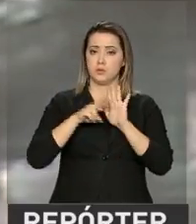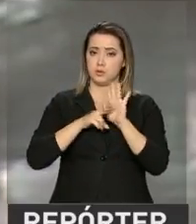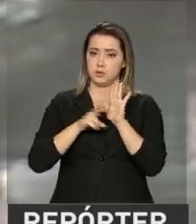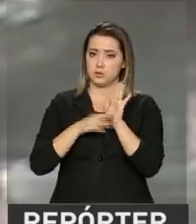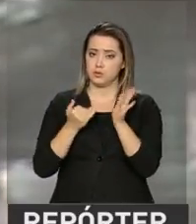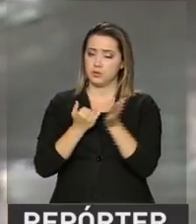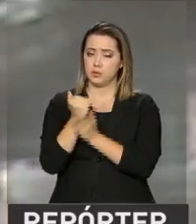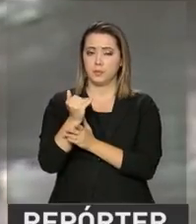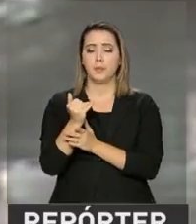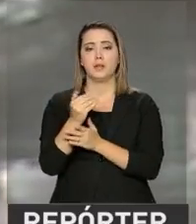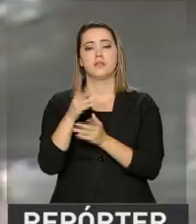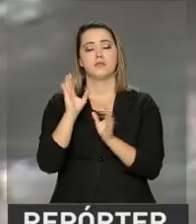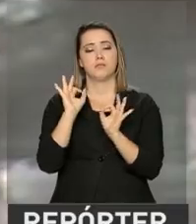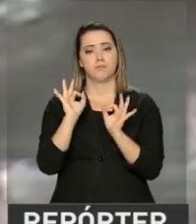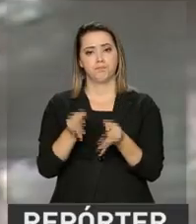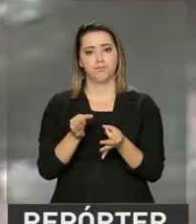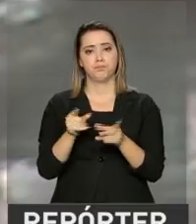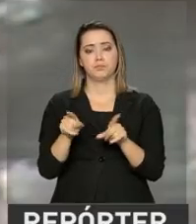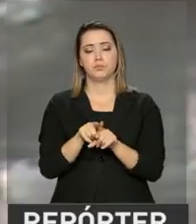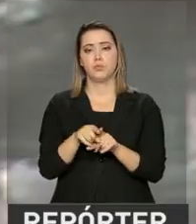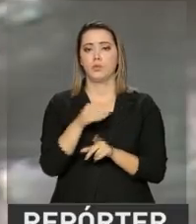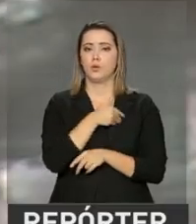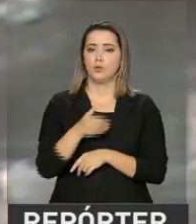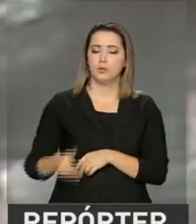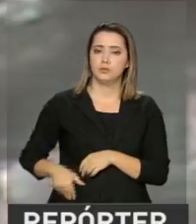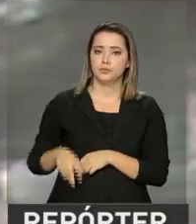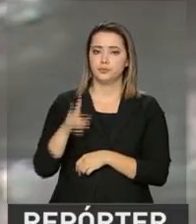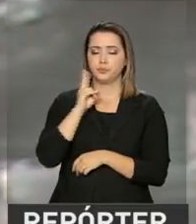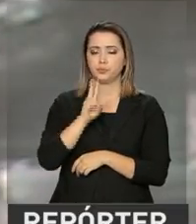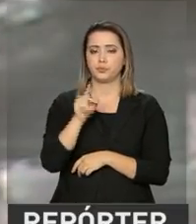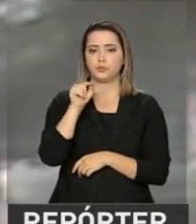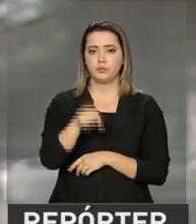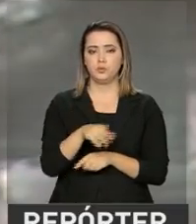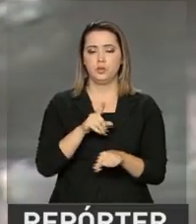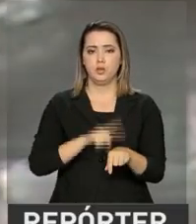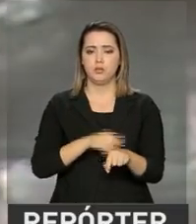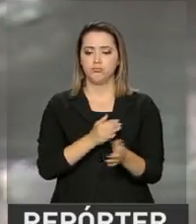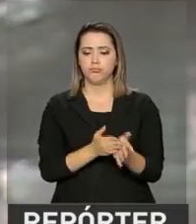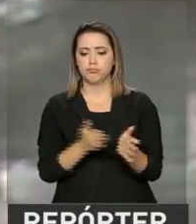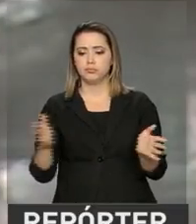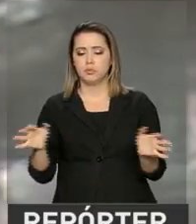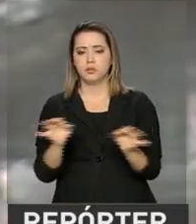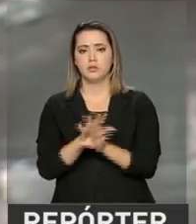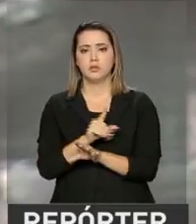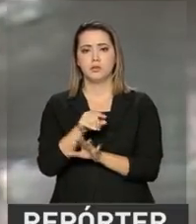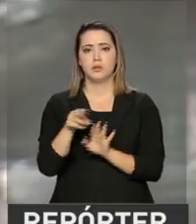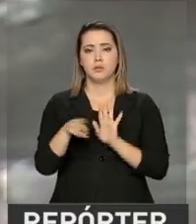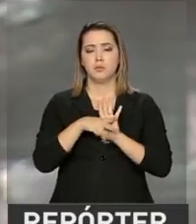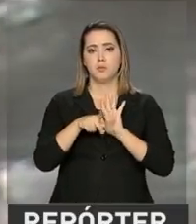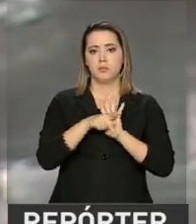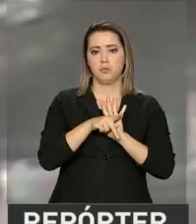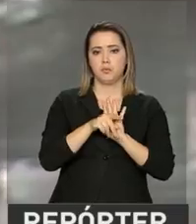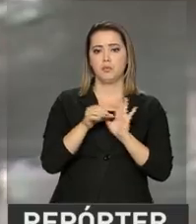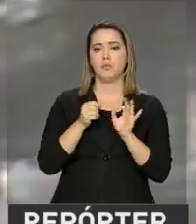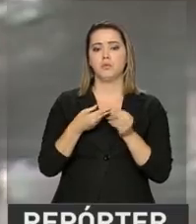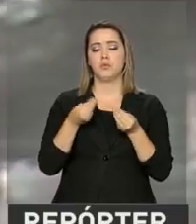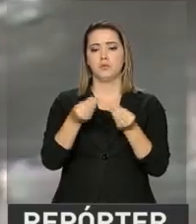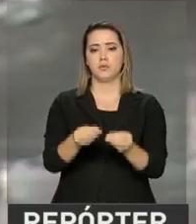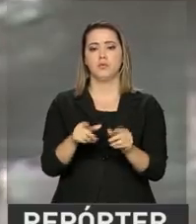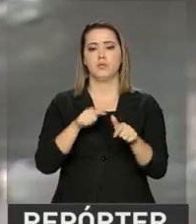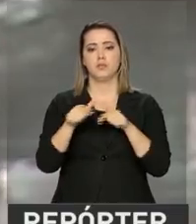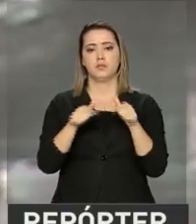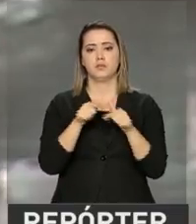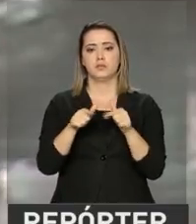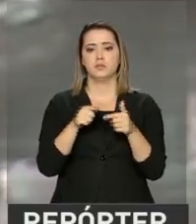sejam regulamentadas. E o governo estima que neste período finalize uma medida provisória que vai trabalhar